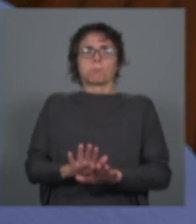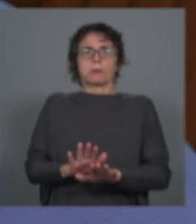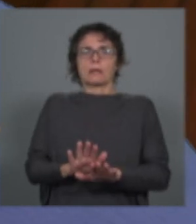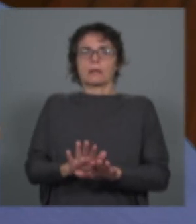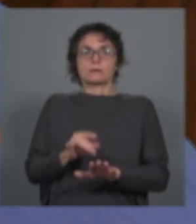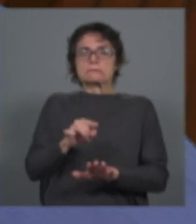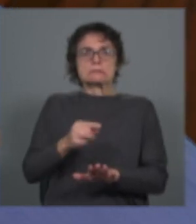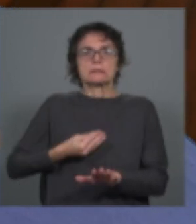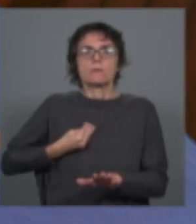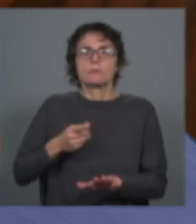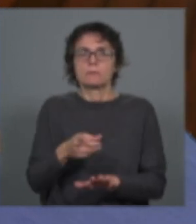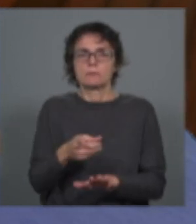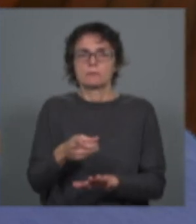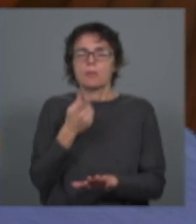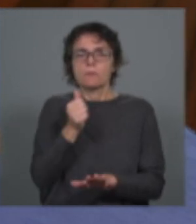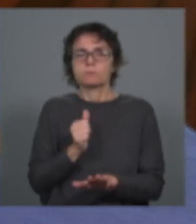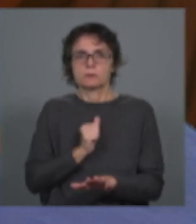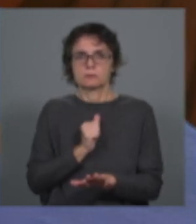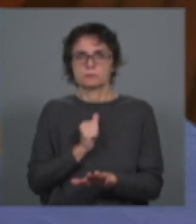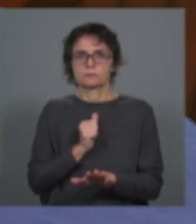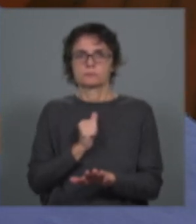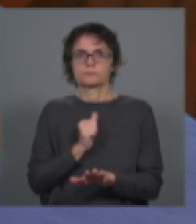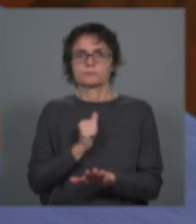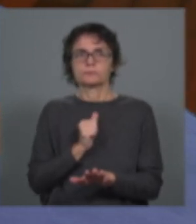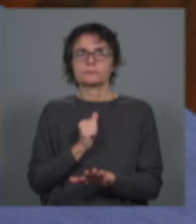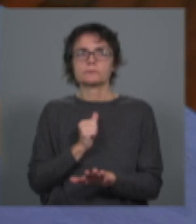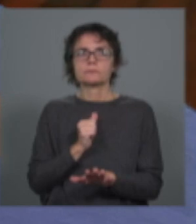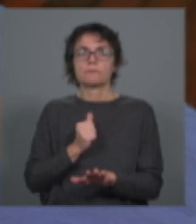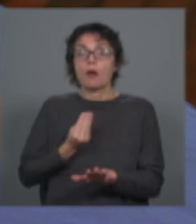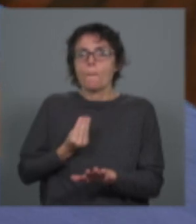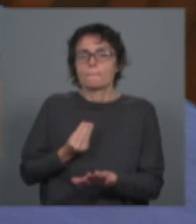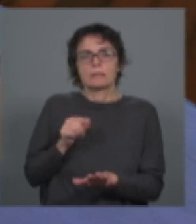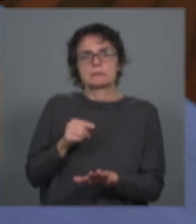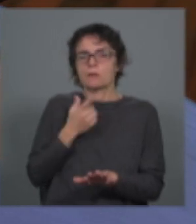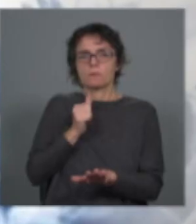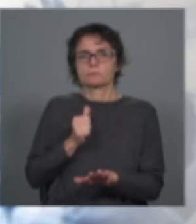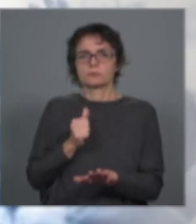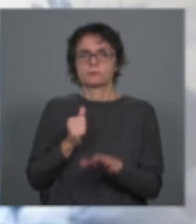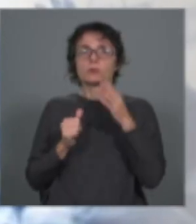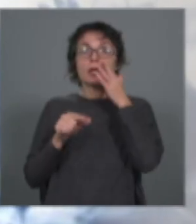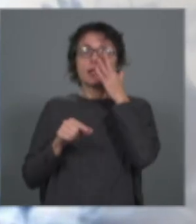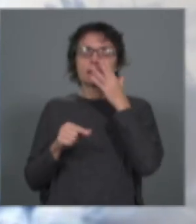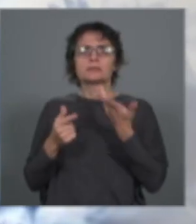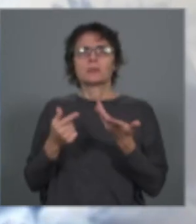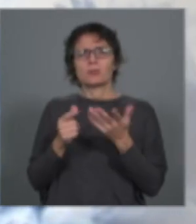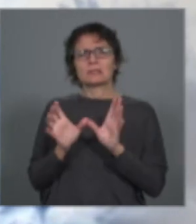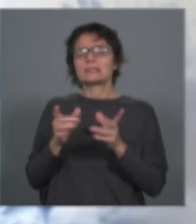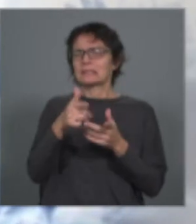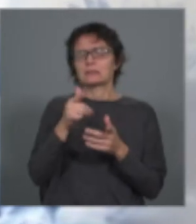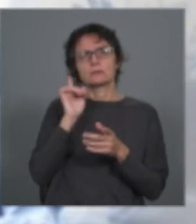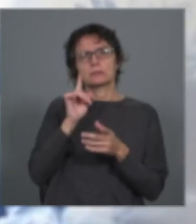possível. E esse é o caminho que estamos a seguir e, sobretudo, é o caminho que leva à constituição de um povo, de uma nação, de uma comunidade